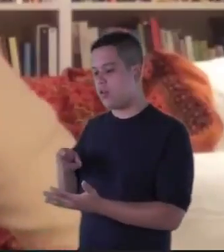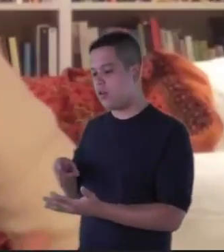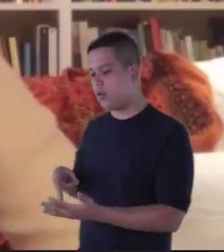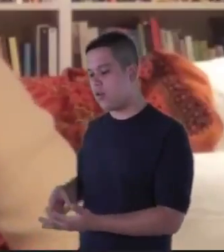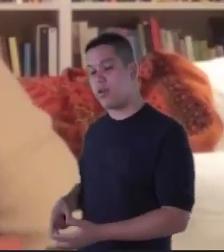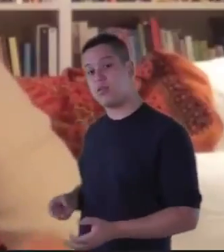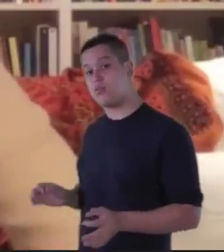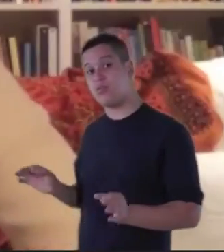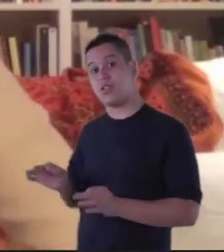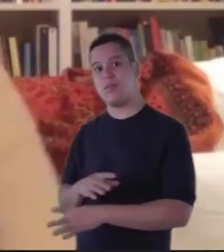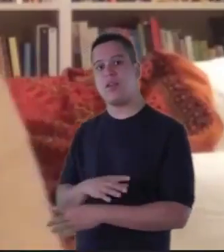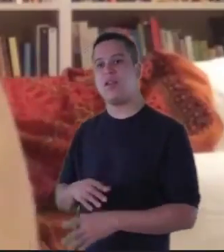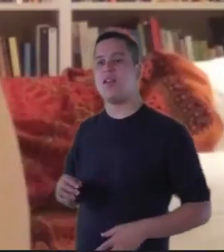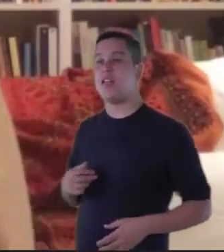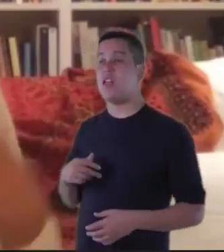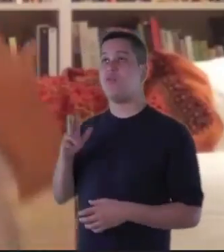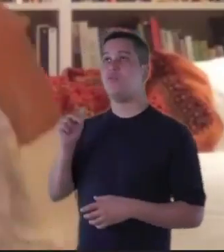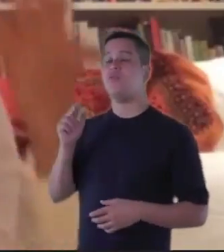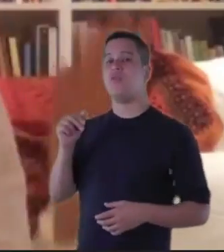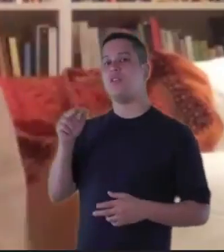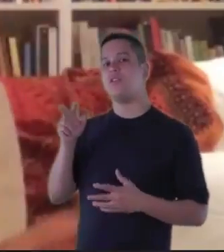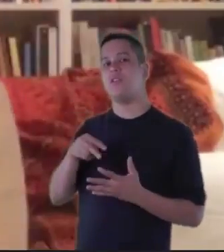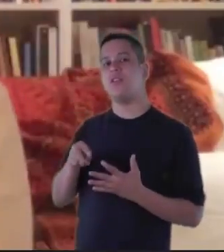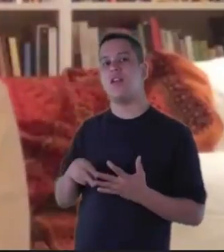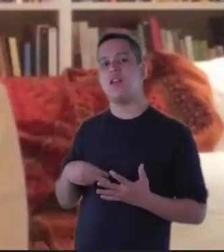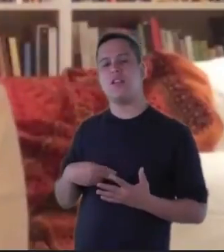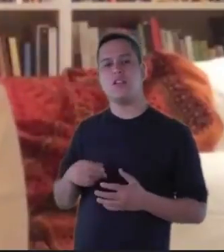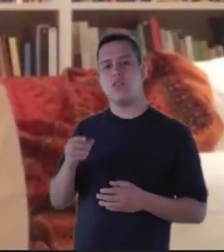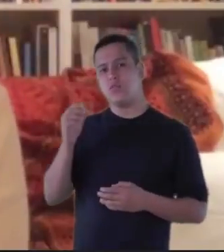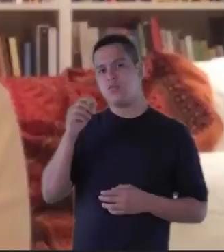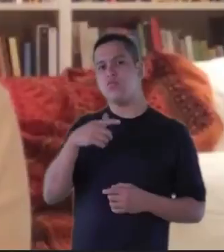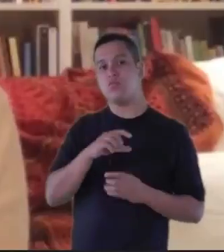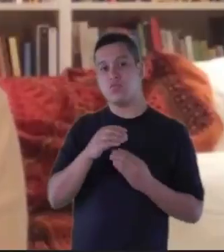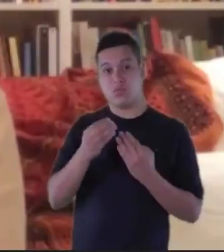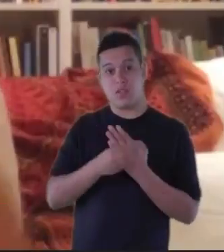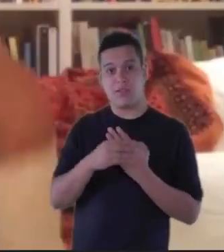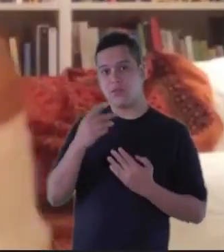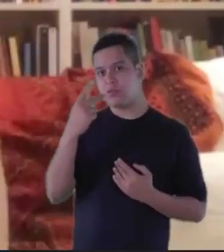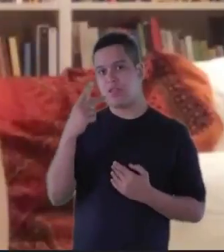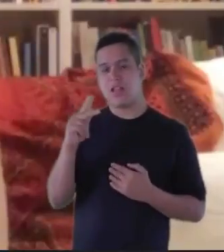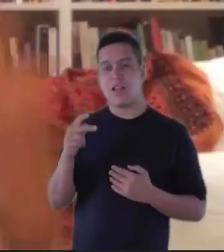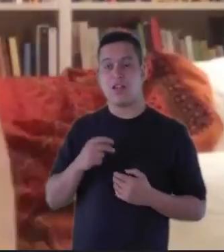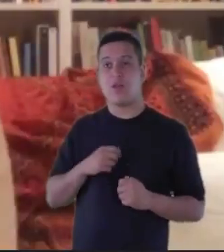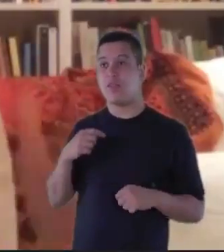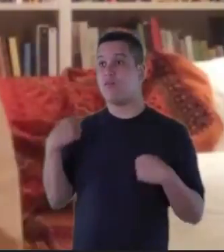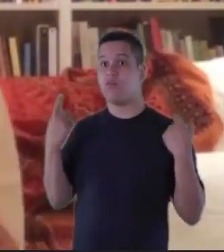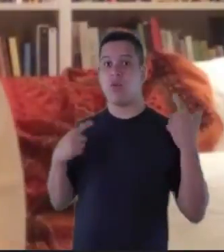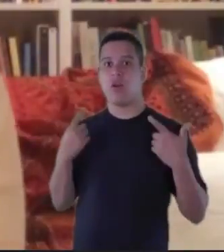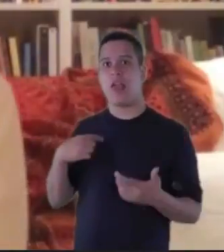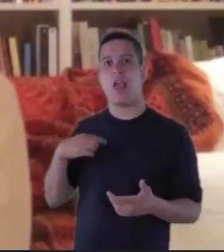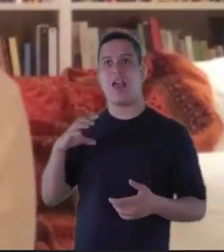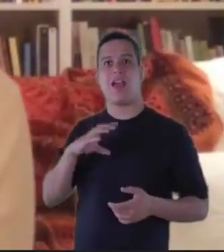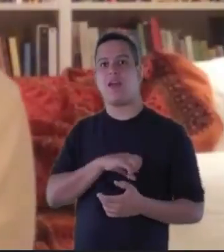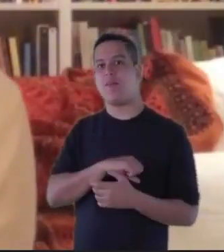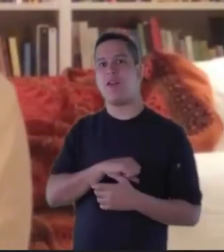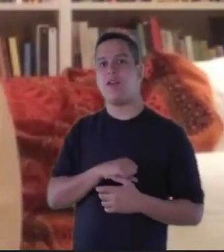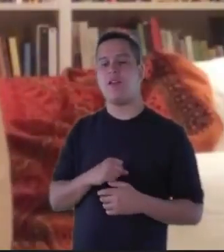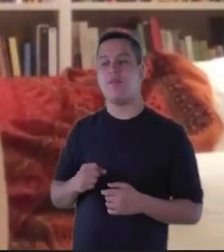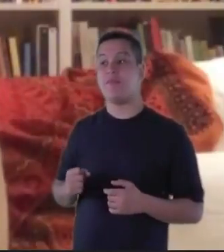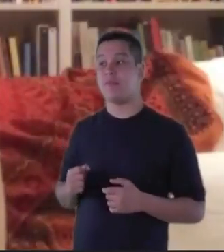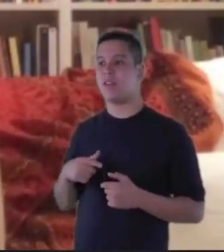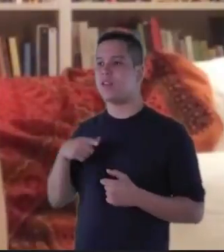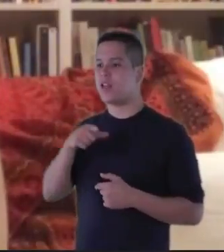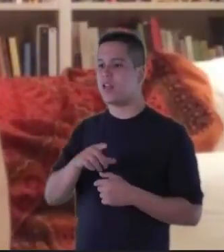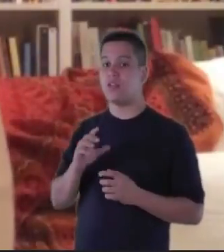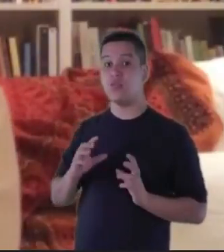lido o Nelson, assim, a dramaturgia do Nelson, o que era um absurdo. E aí eu fiquei pirada, aí li tudo ali que a companhia estava